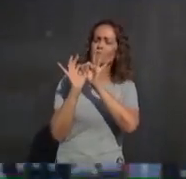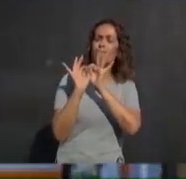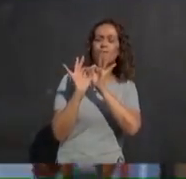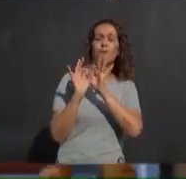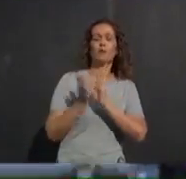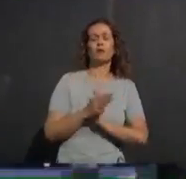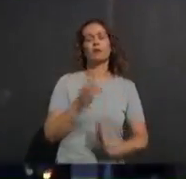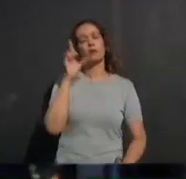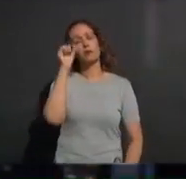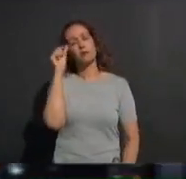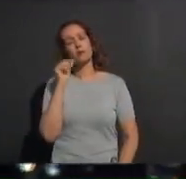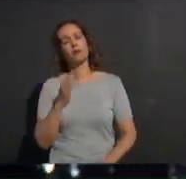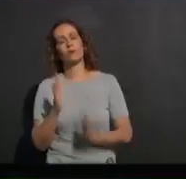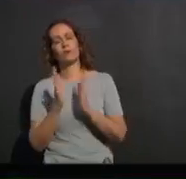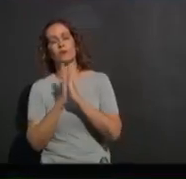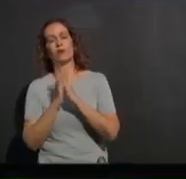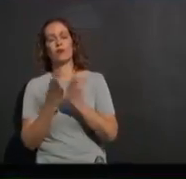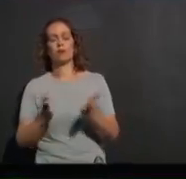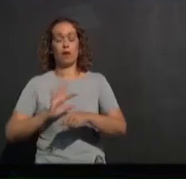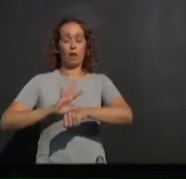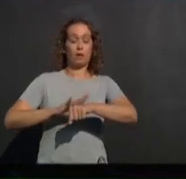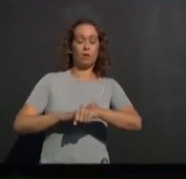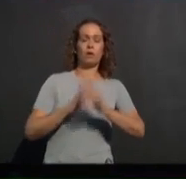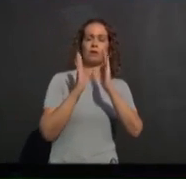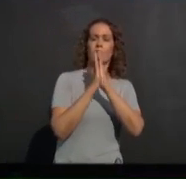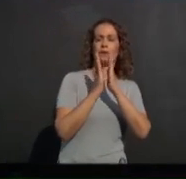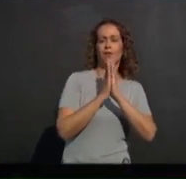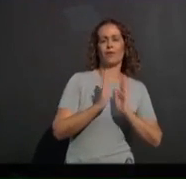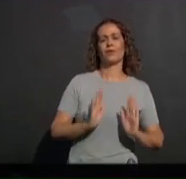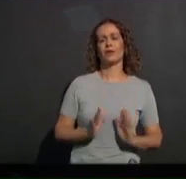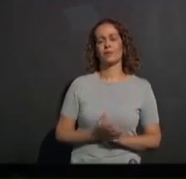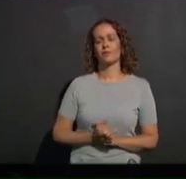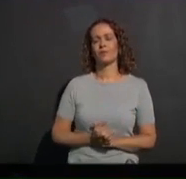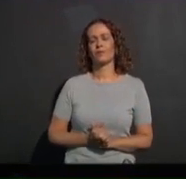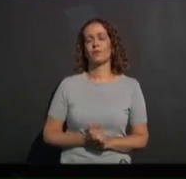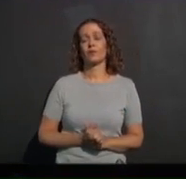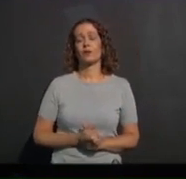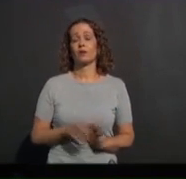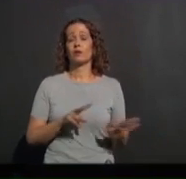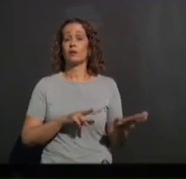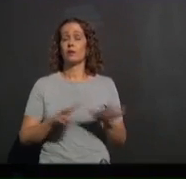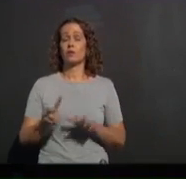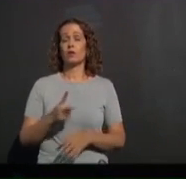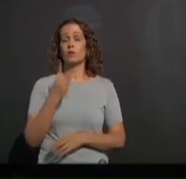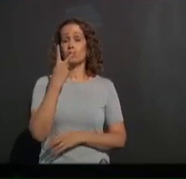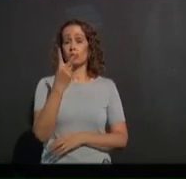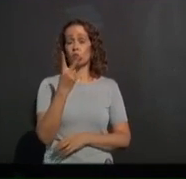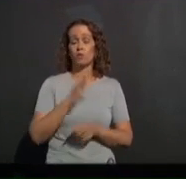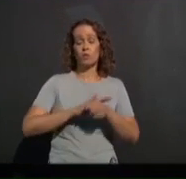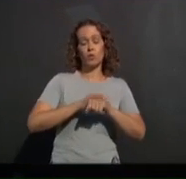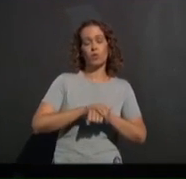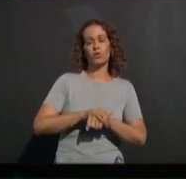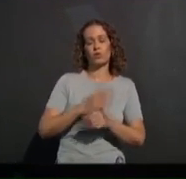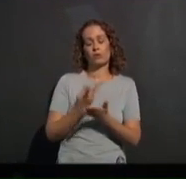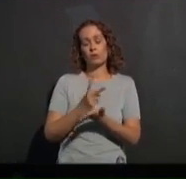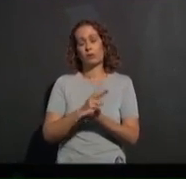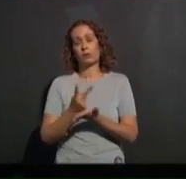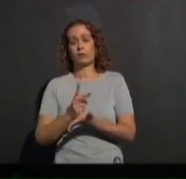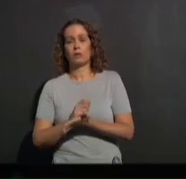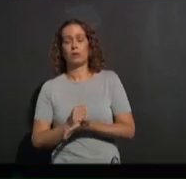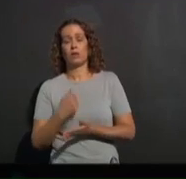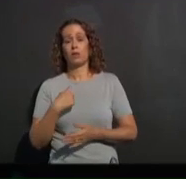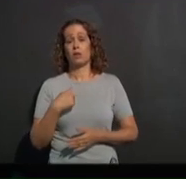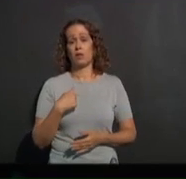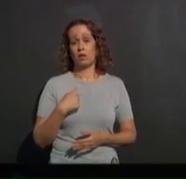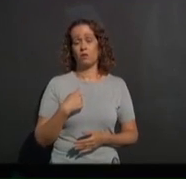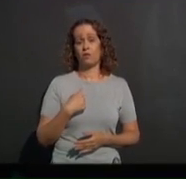você está com sono, você ora, você está doente, você ora. Gente, essa semana eu virei duas noites sem dormir e hoje eu fui almoçar. Quer comer duas fatias assim, de